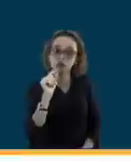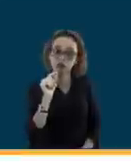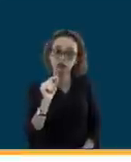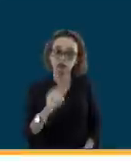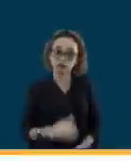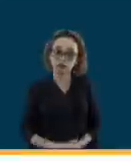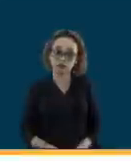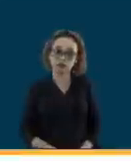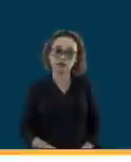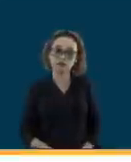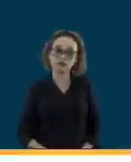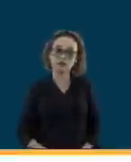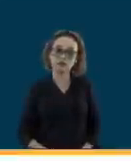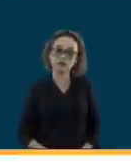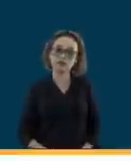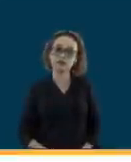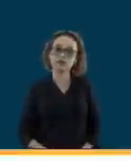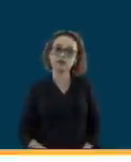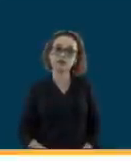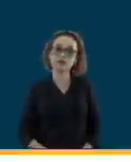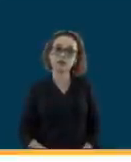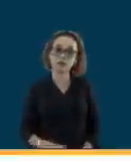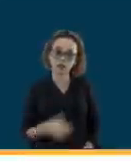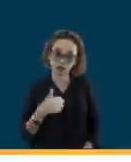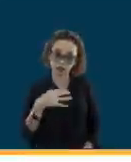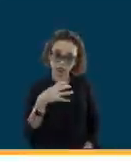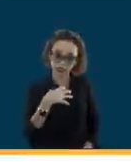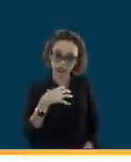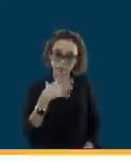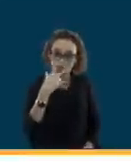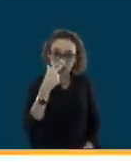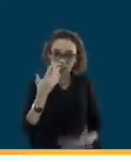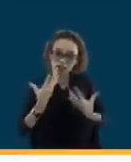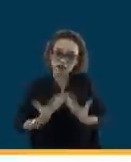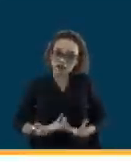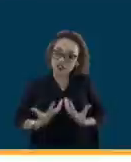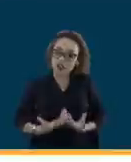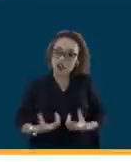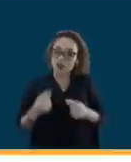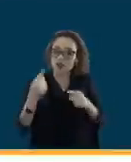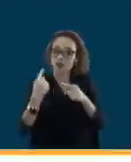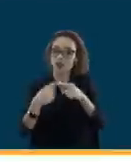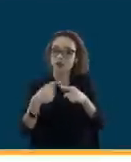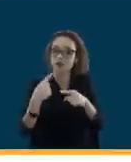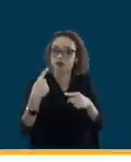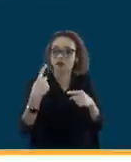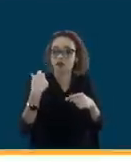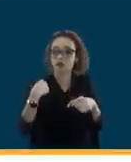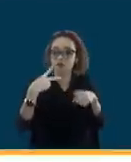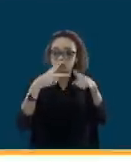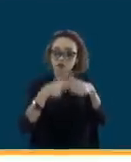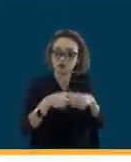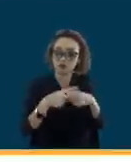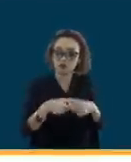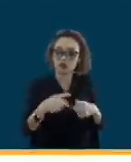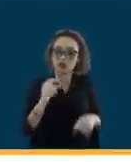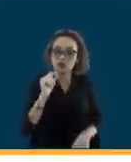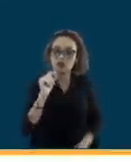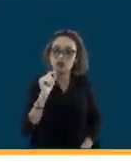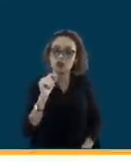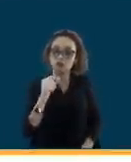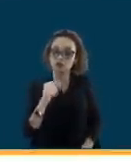vezes eu me senti um pouquinho chato, às vezes quando eu corrigia. Foi muito comum